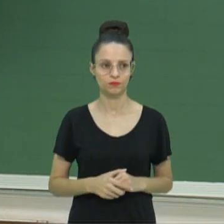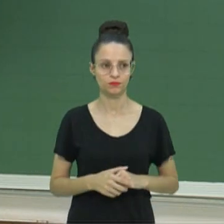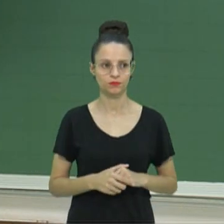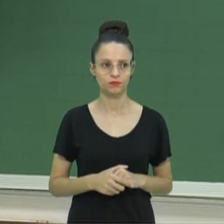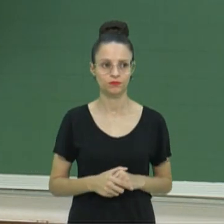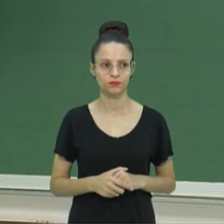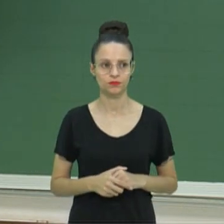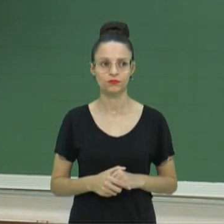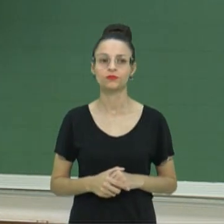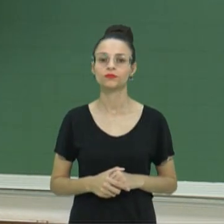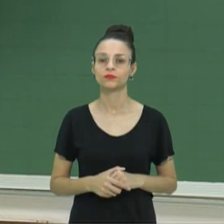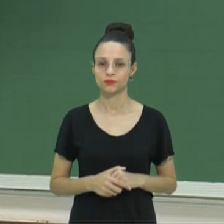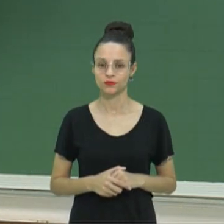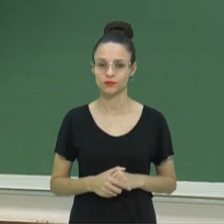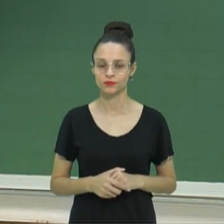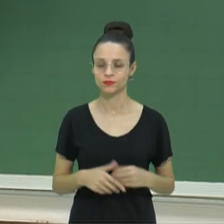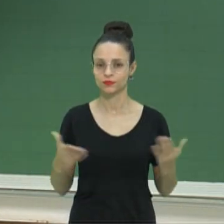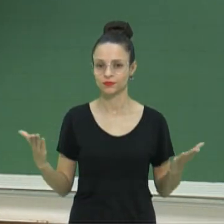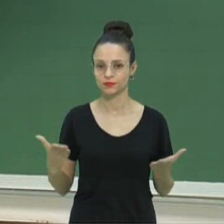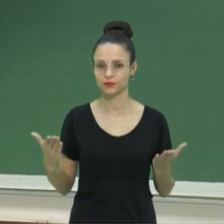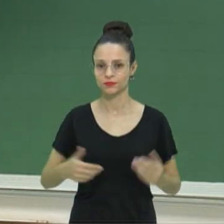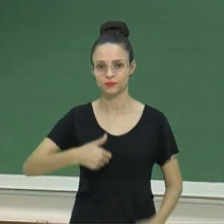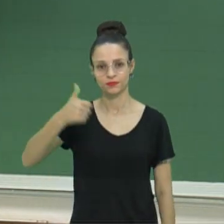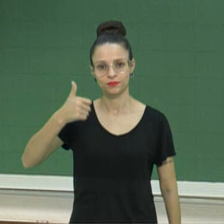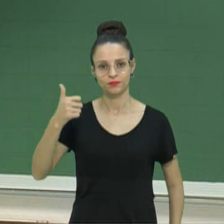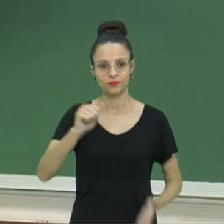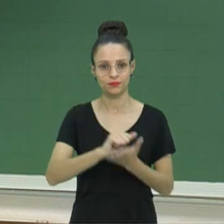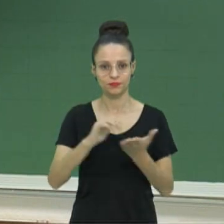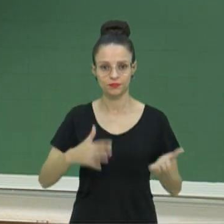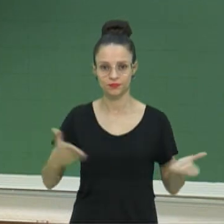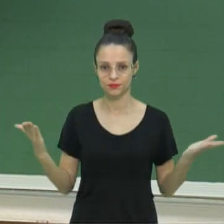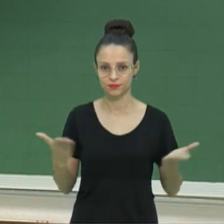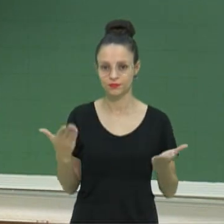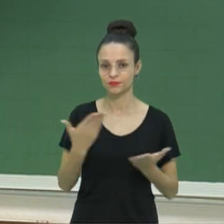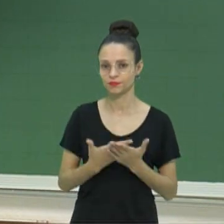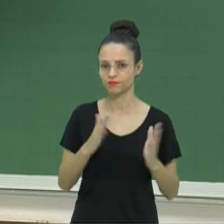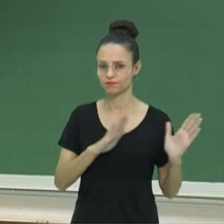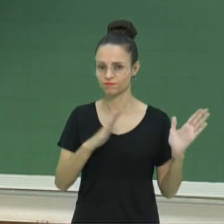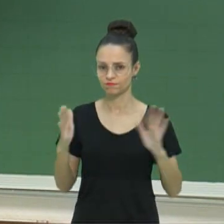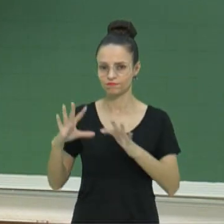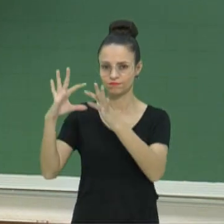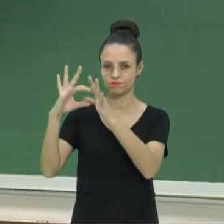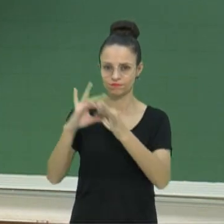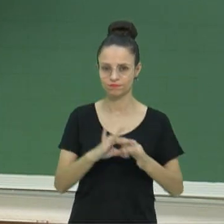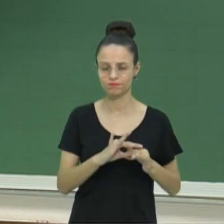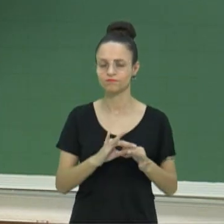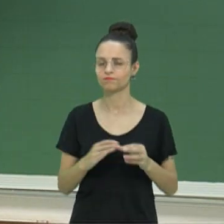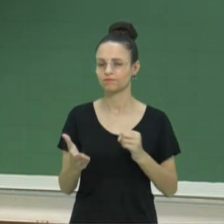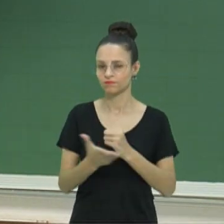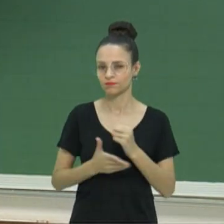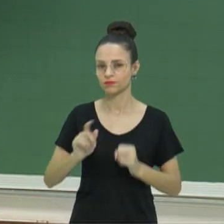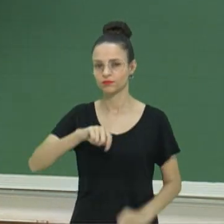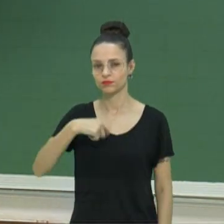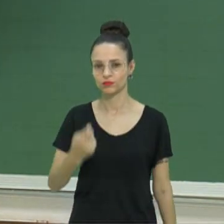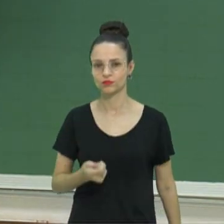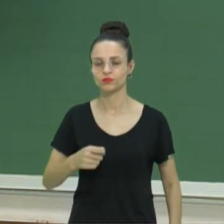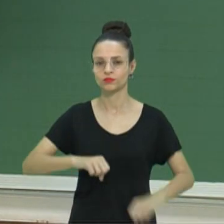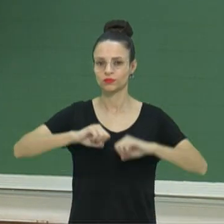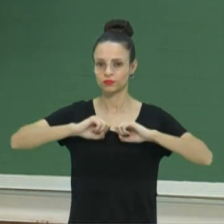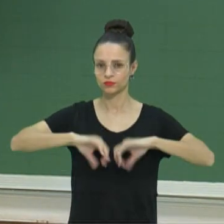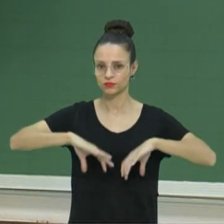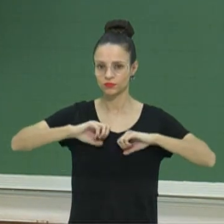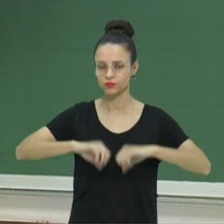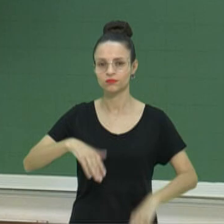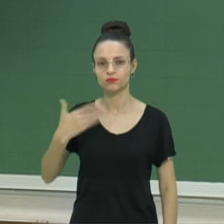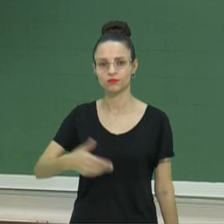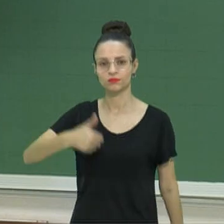expiração. Bora para a nossa primeira atividade da aula de hoje. Então, já contextualizamos um pouco a questão da respiração. Temos a nossa